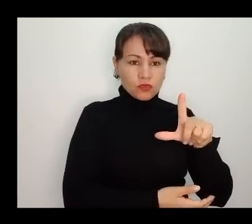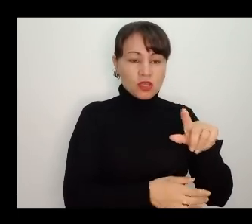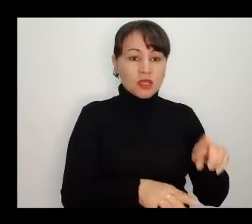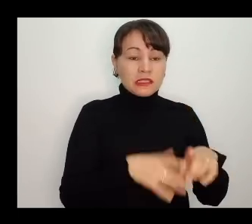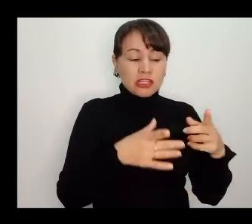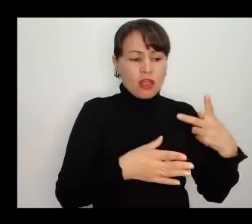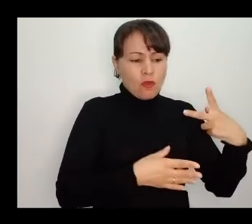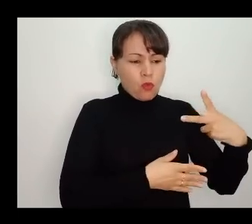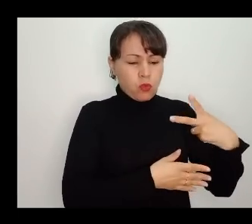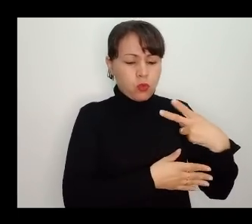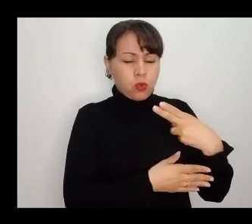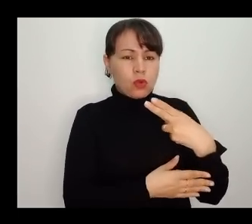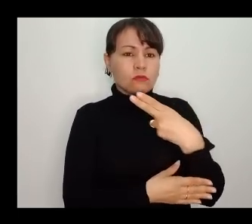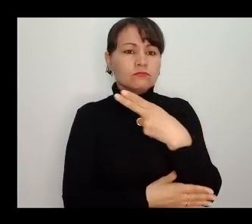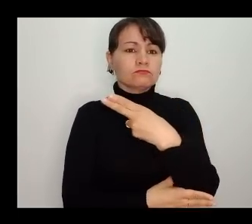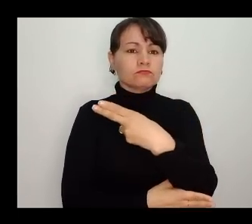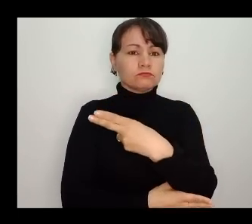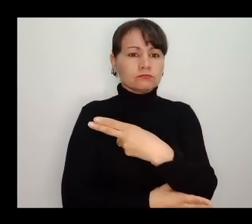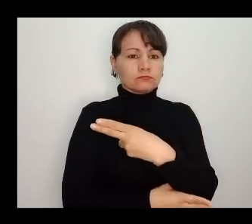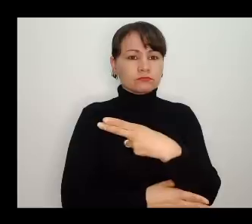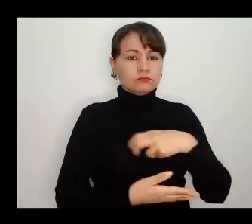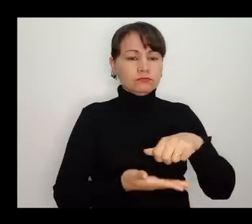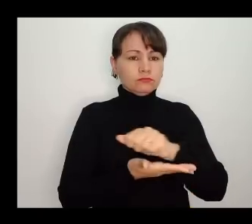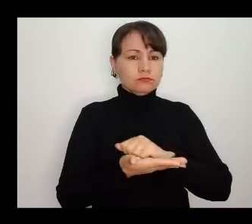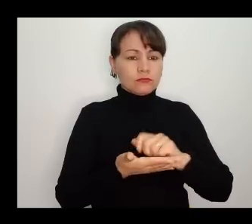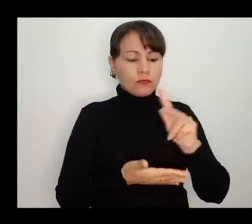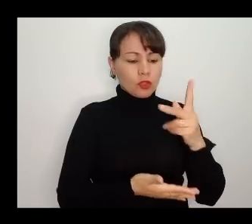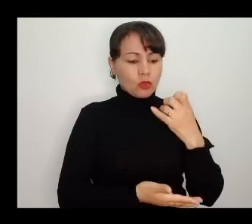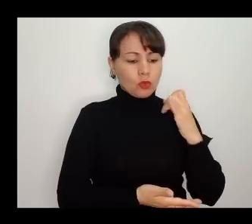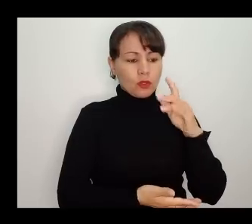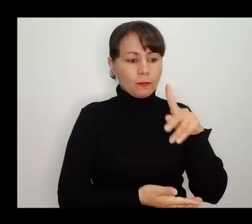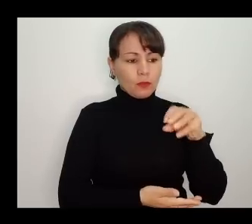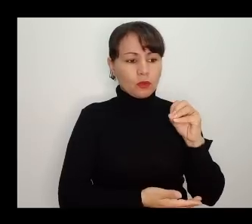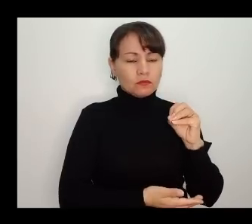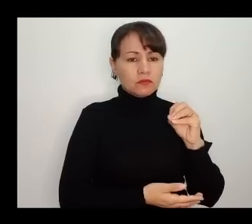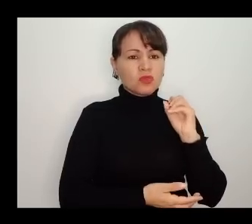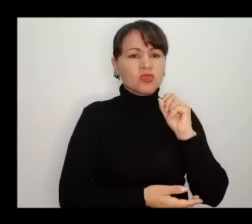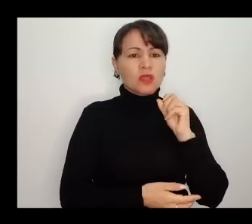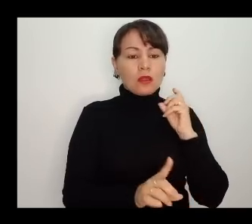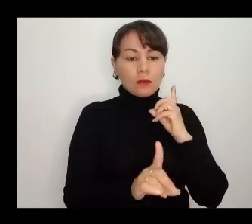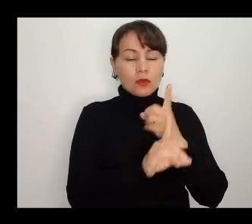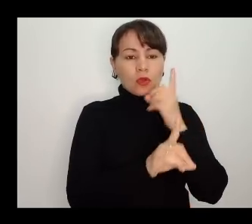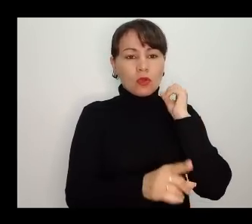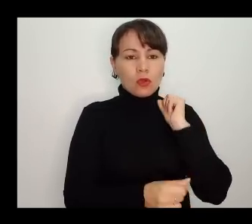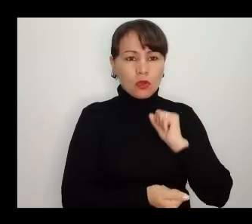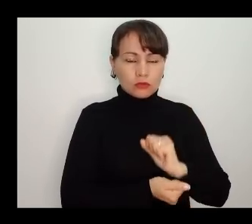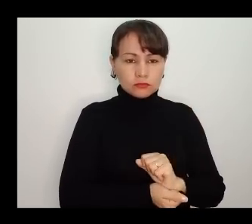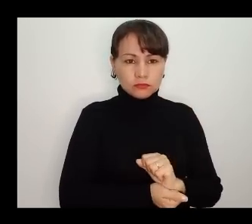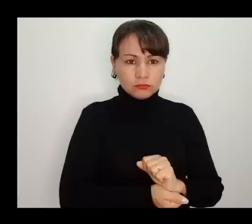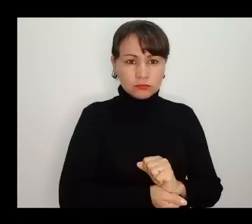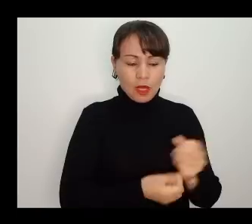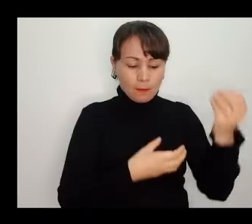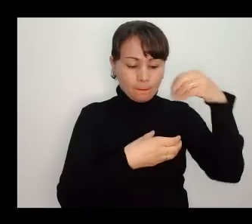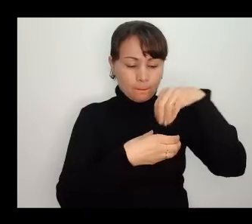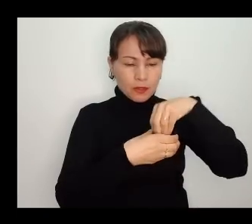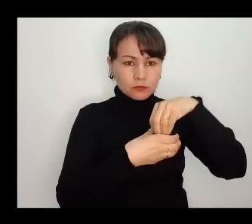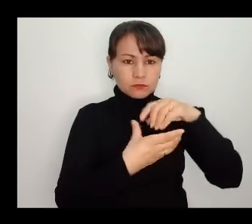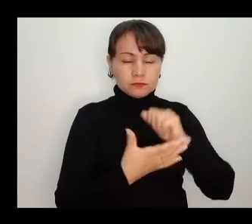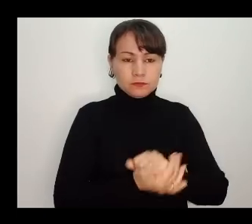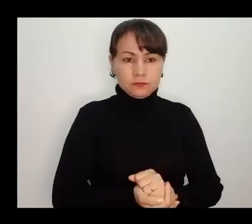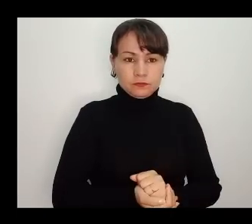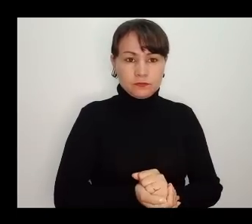um corte da região do hipocampo, o que nós vamos encontrar ali na parte